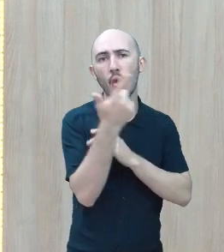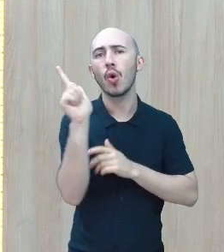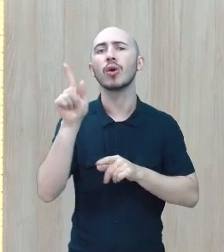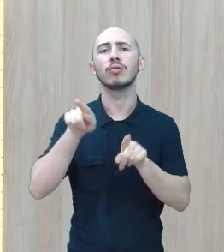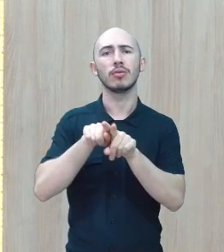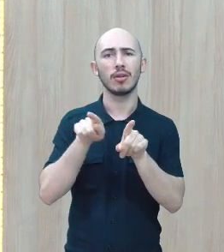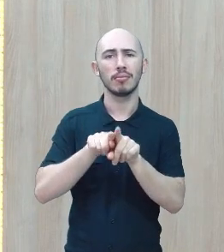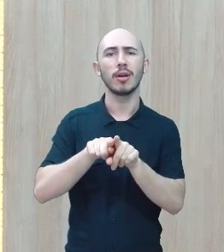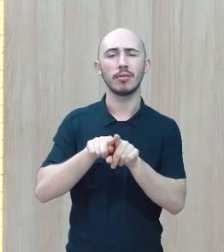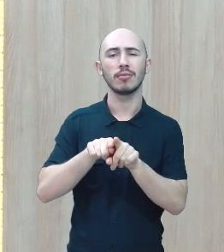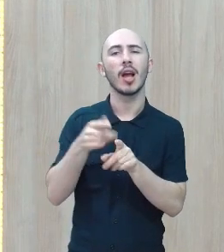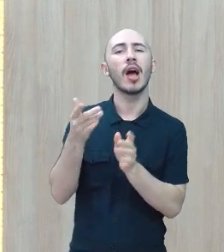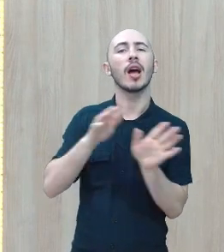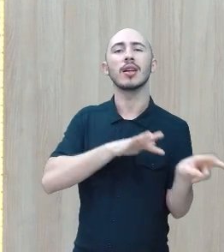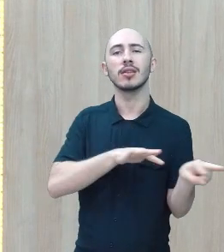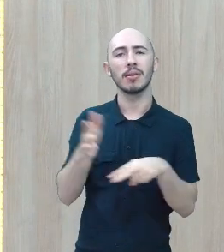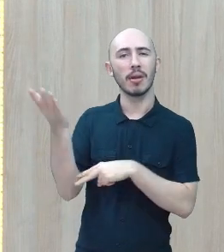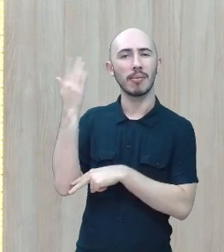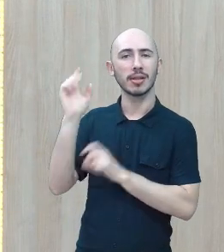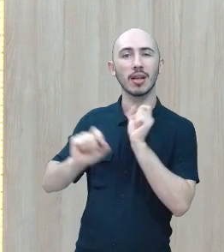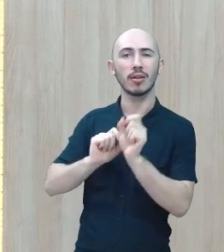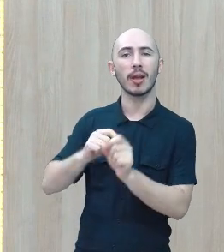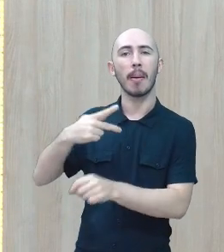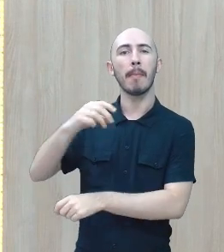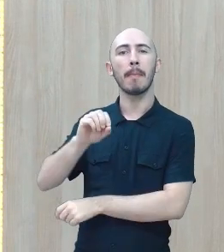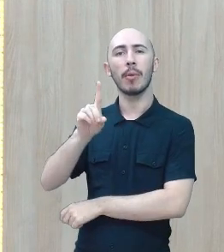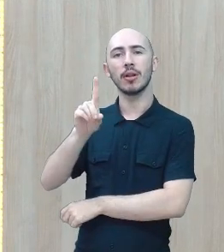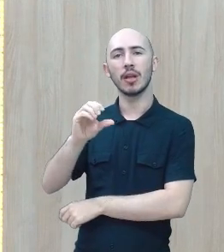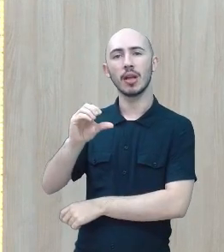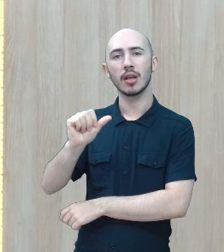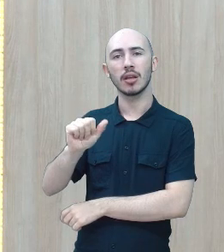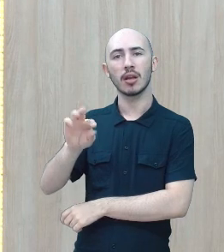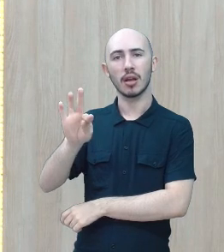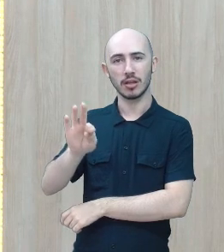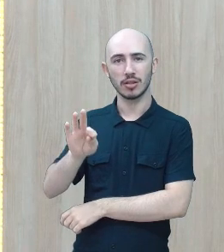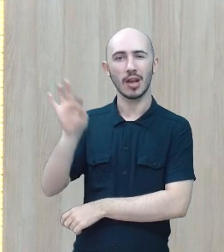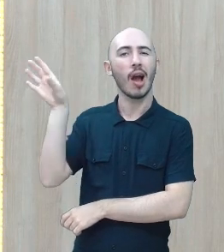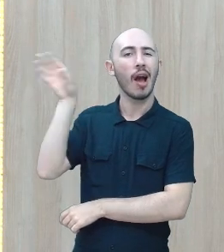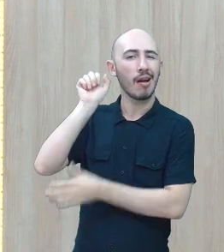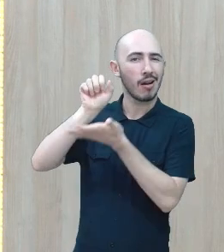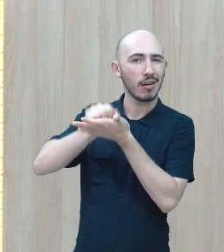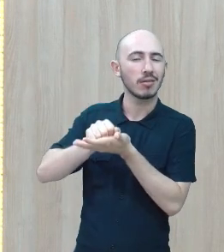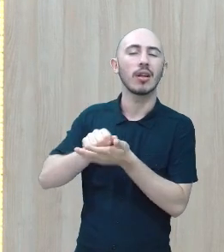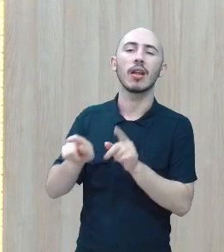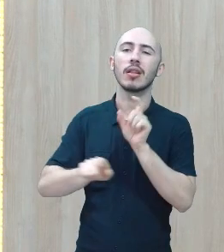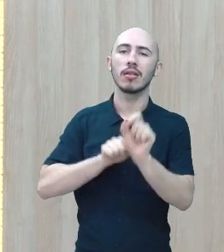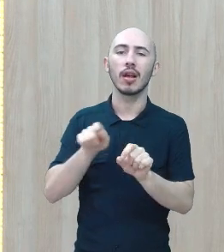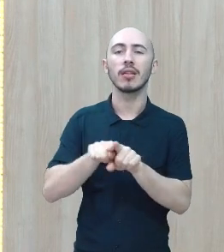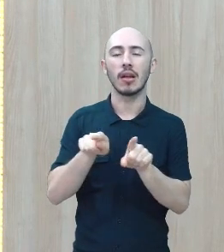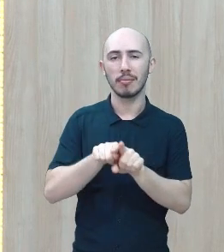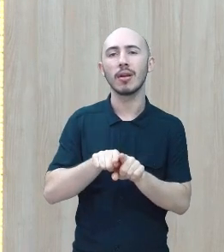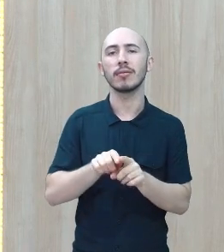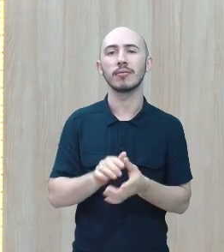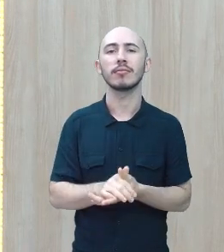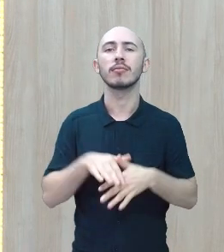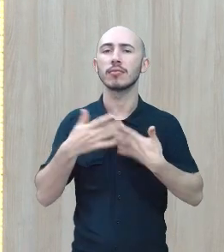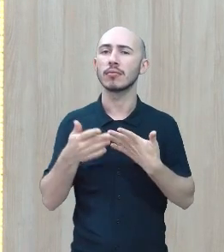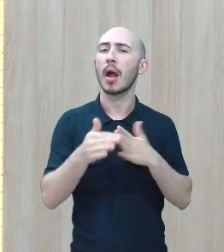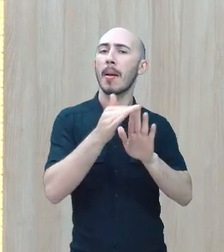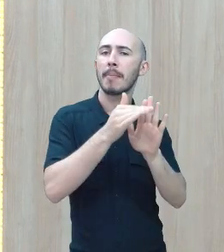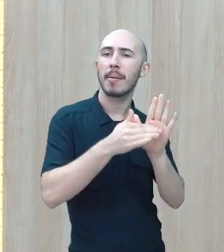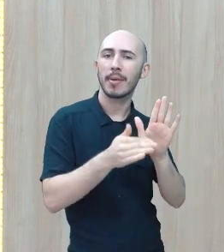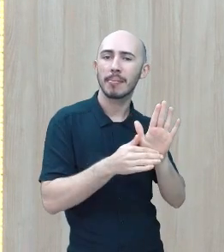podcast semana passada, lembra que ele é herdado do rádio e se modificou para se tornar gravado? O tutorial vai